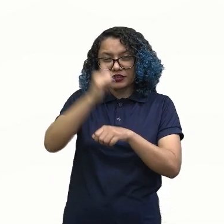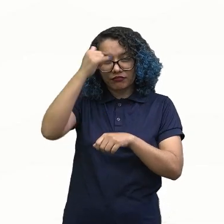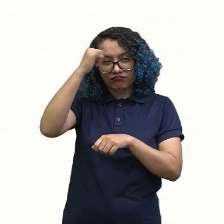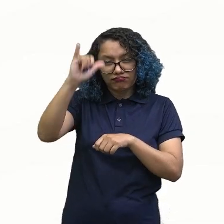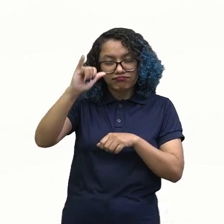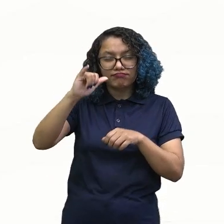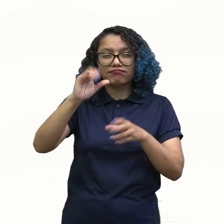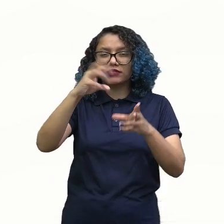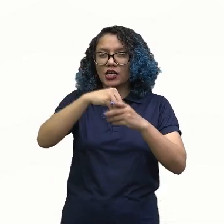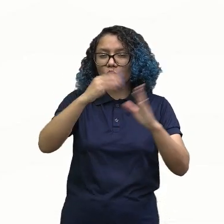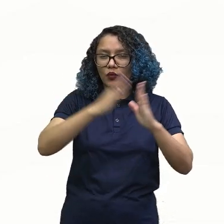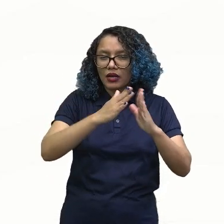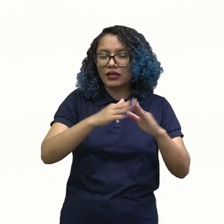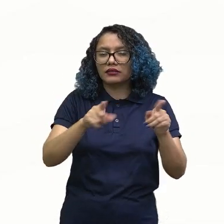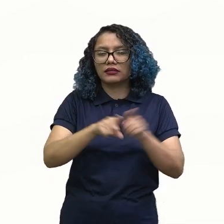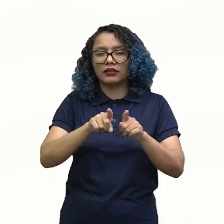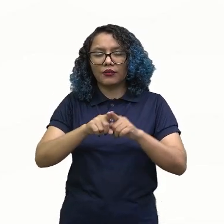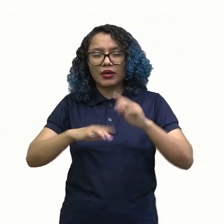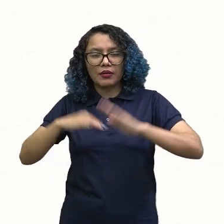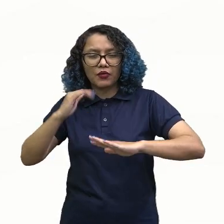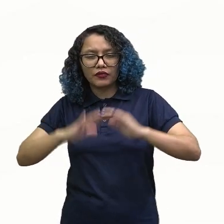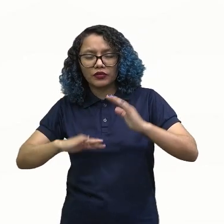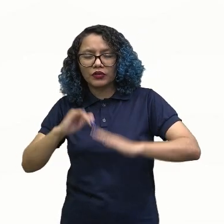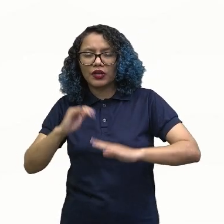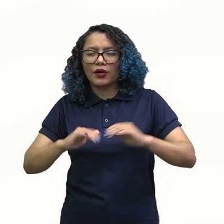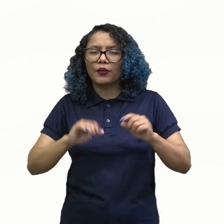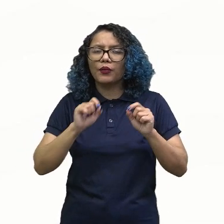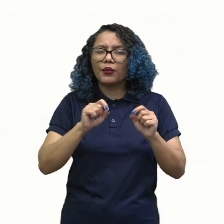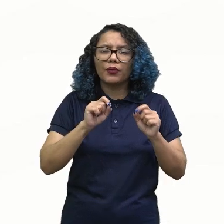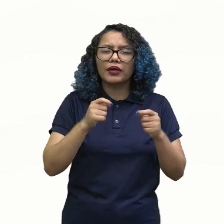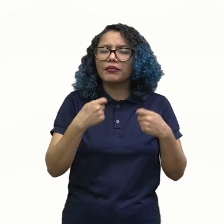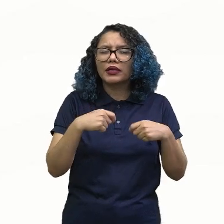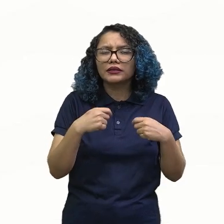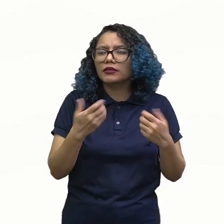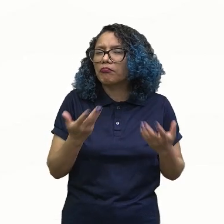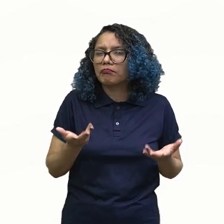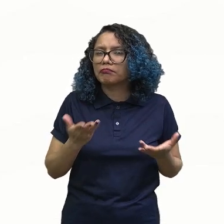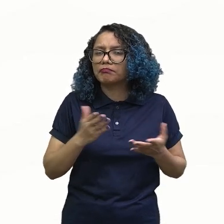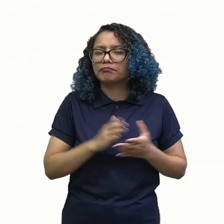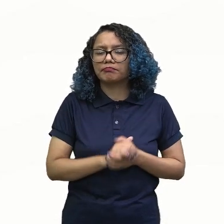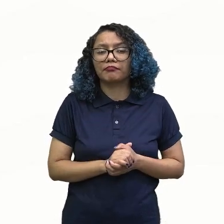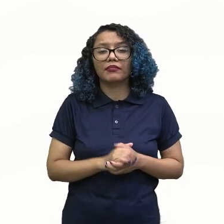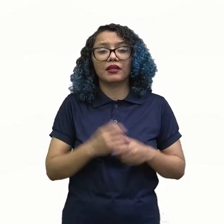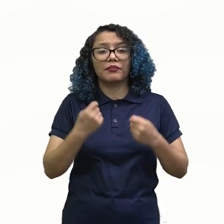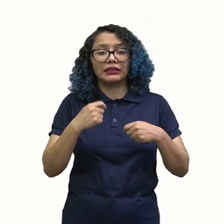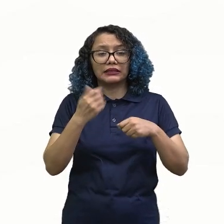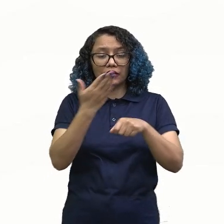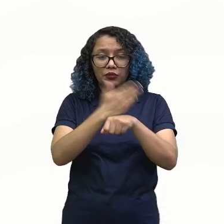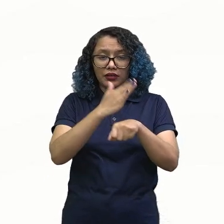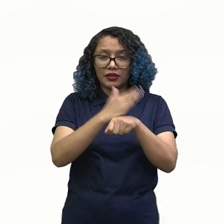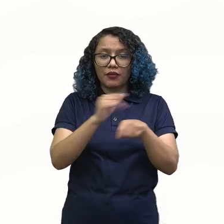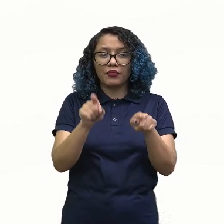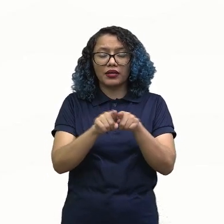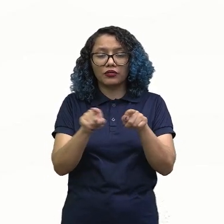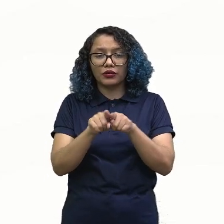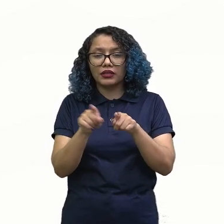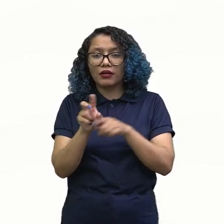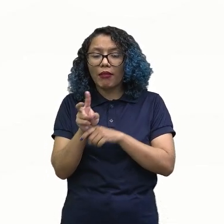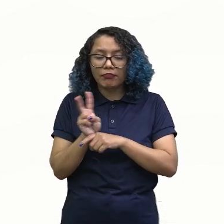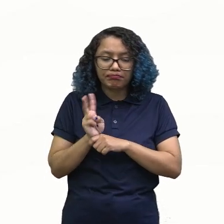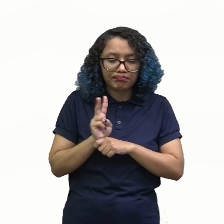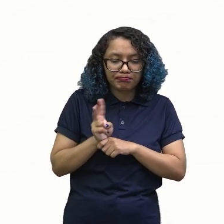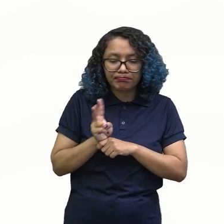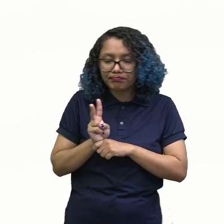quanto profissionais, nós temos que ter o seguinte, ó, treinamento e